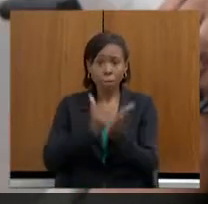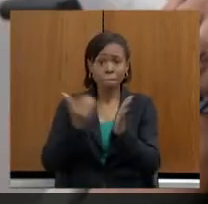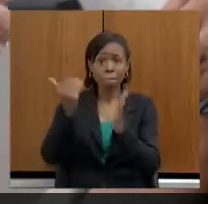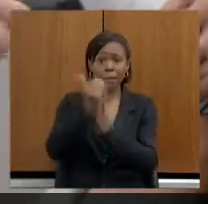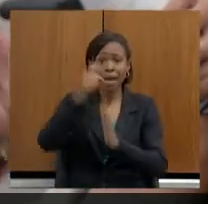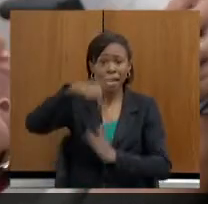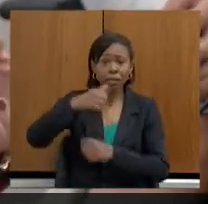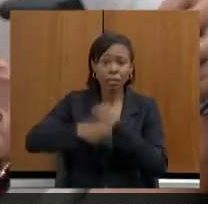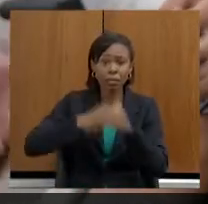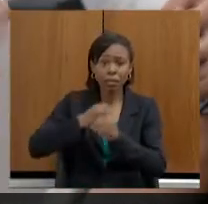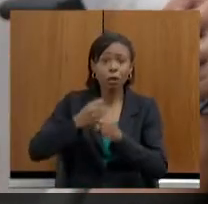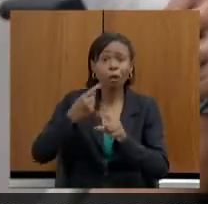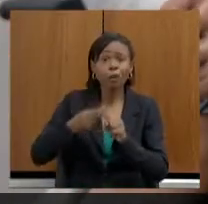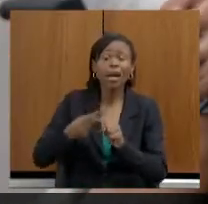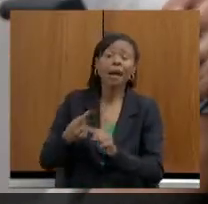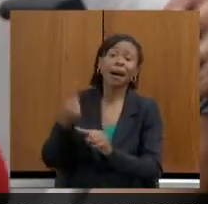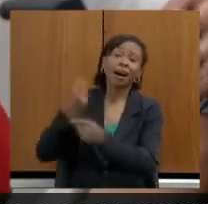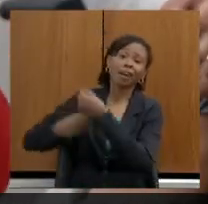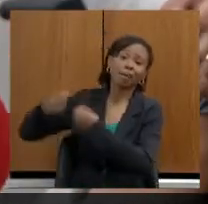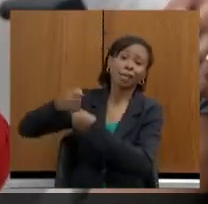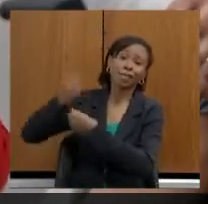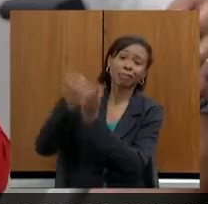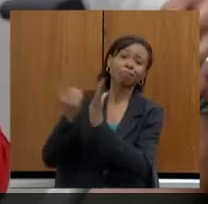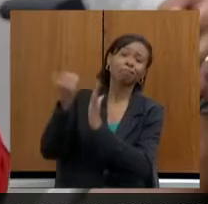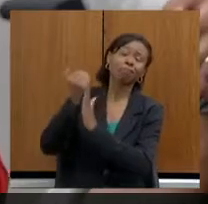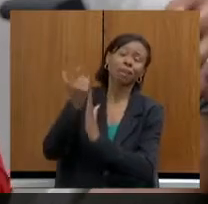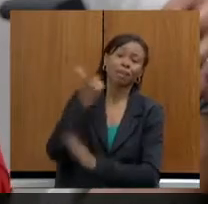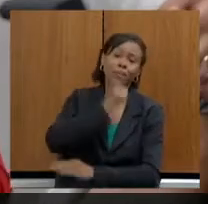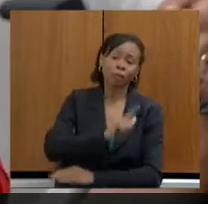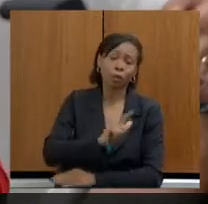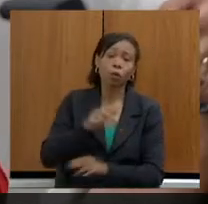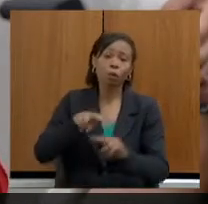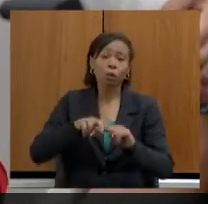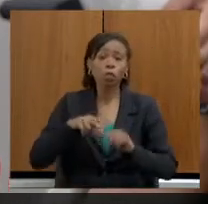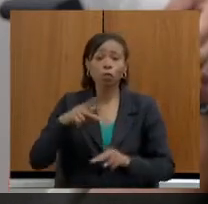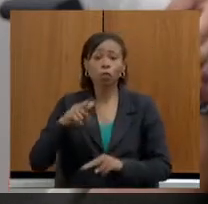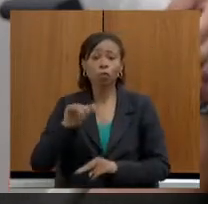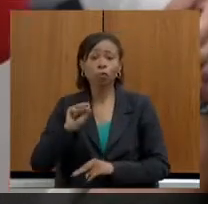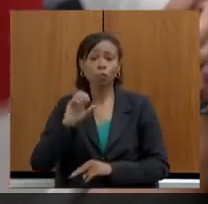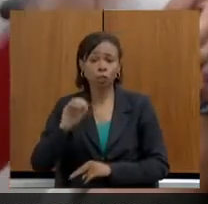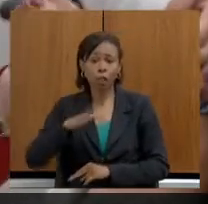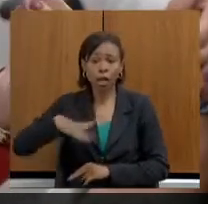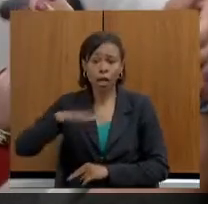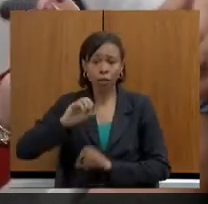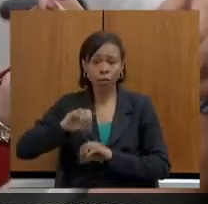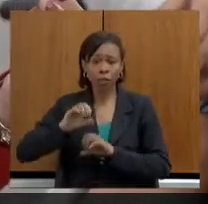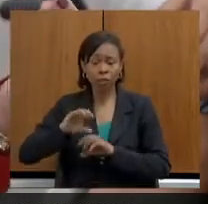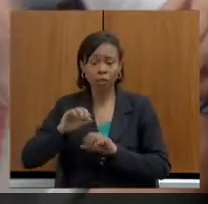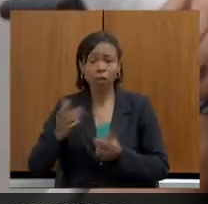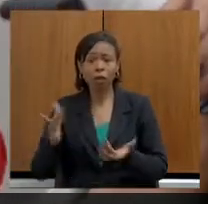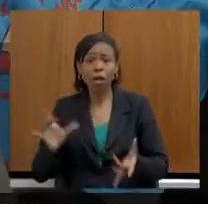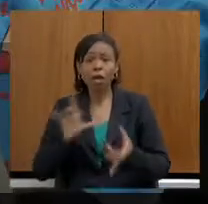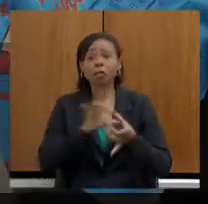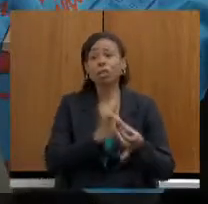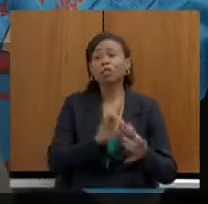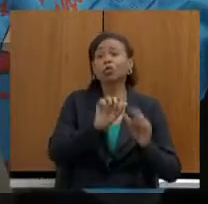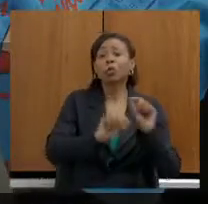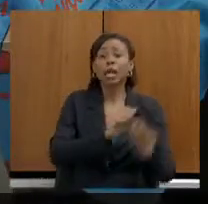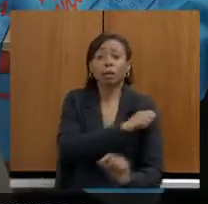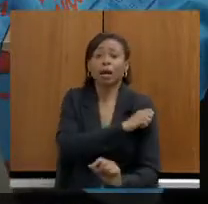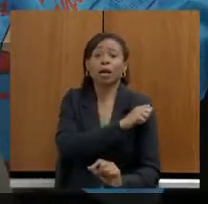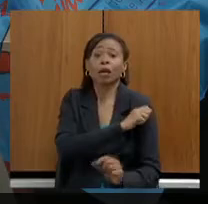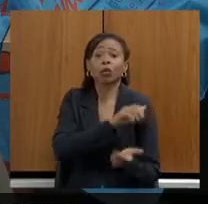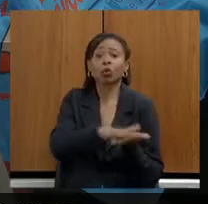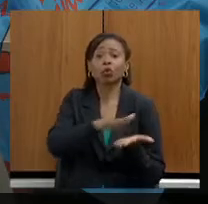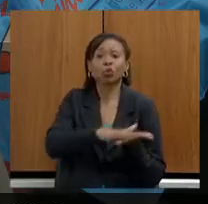fundeb uma coisa muito simples por isso que o piso salarial da educação é vinculado ao custo aluno não é vinculado a